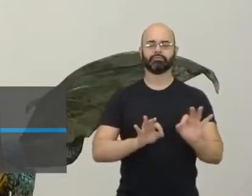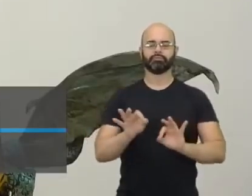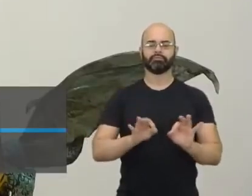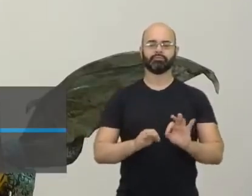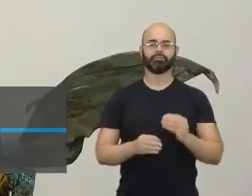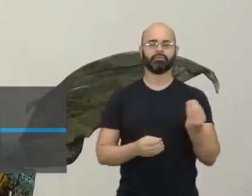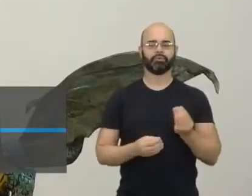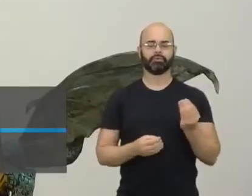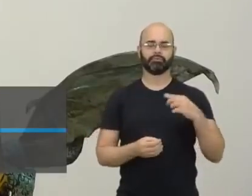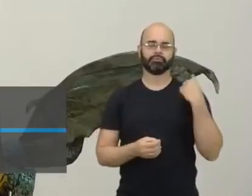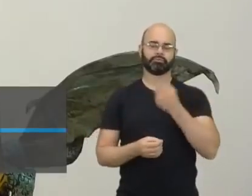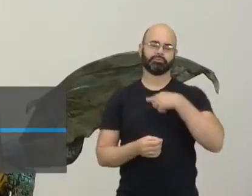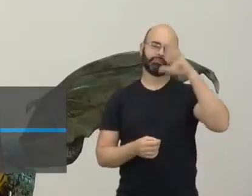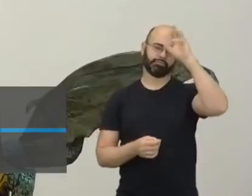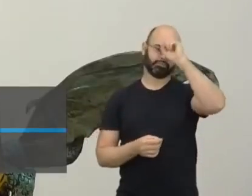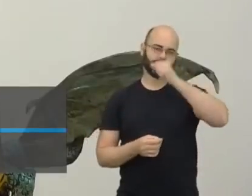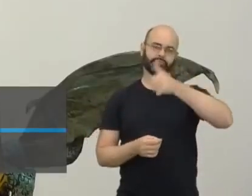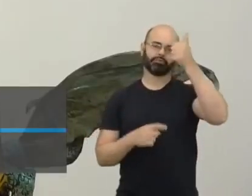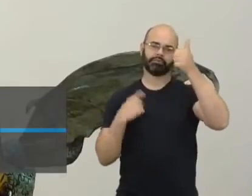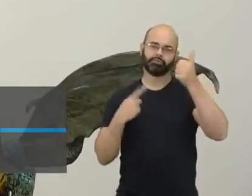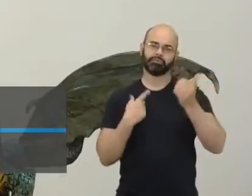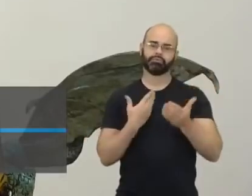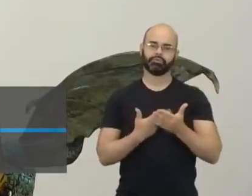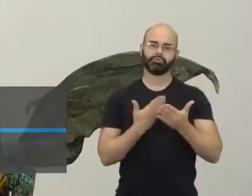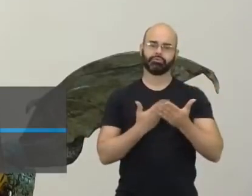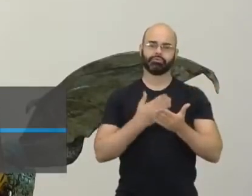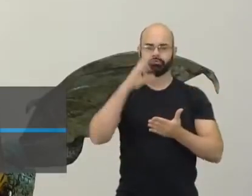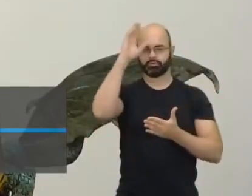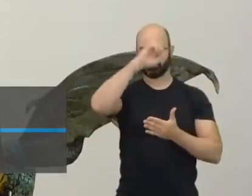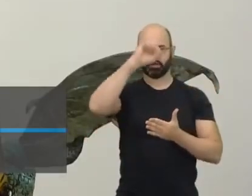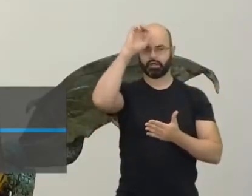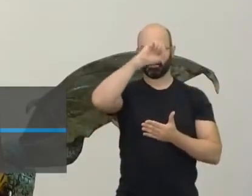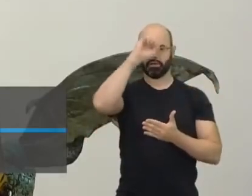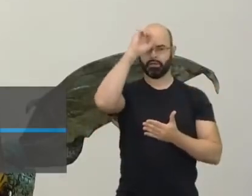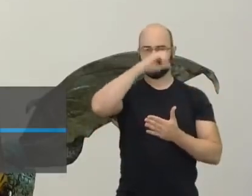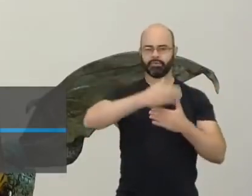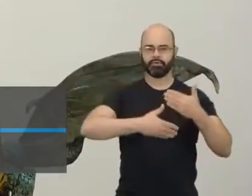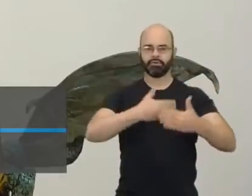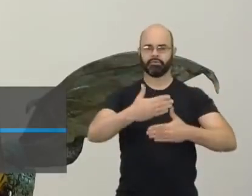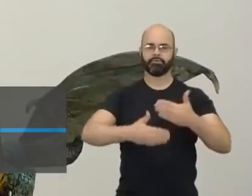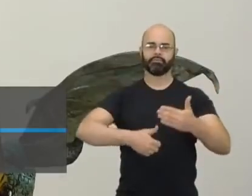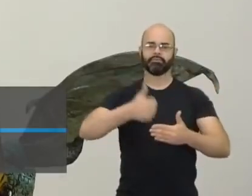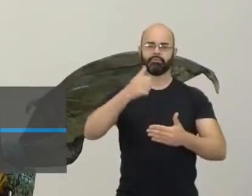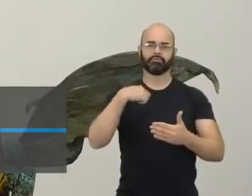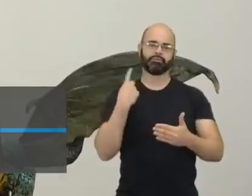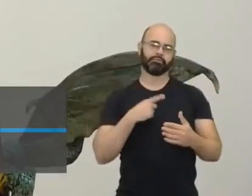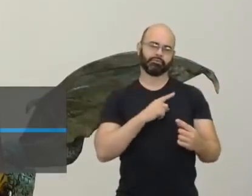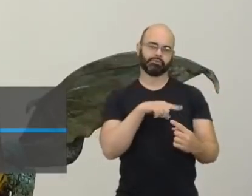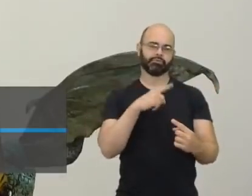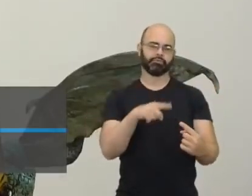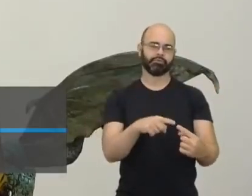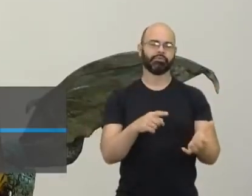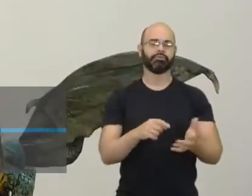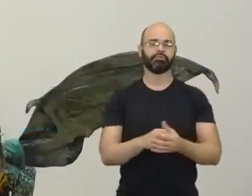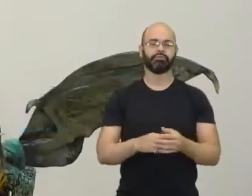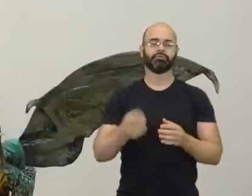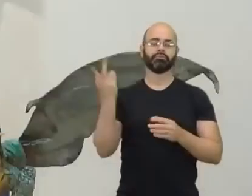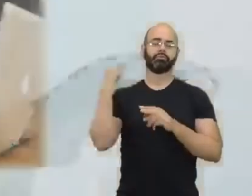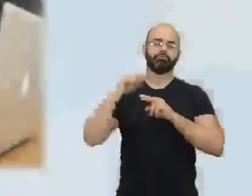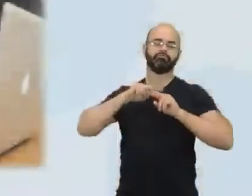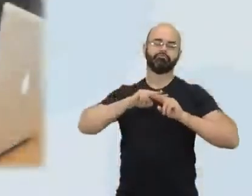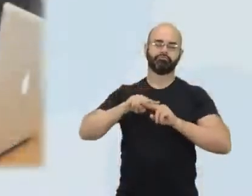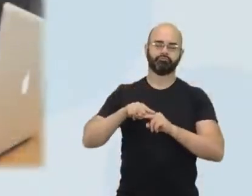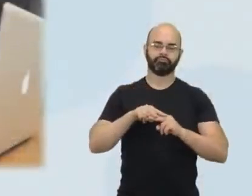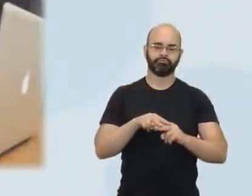bom aproveitamento com relação aos nossos estudos, tá? Então esse é o nosso objetivo. E falando sobre a retomada, nós temos